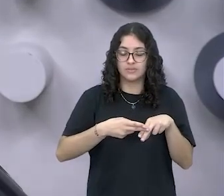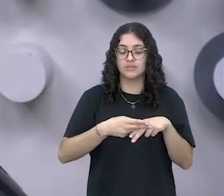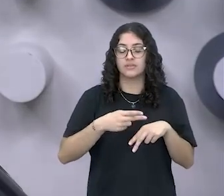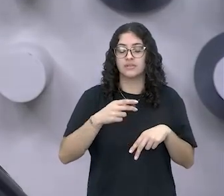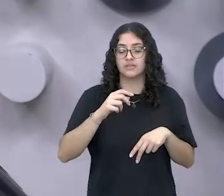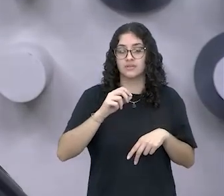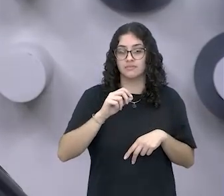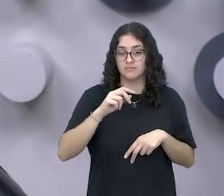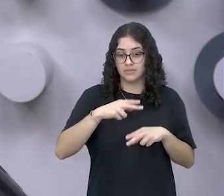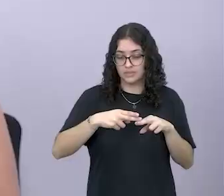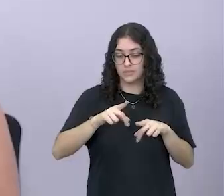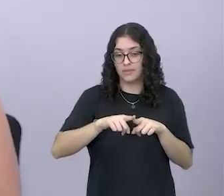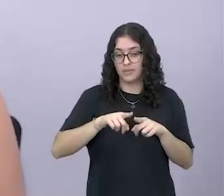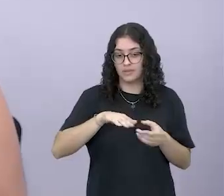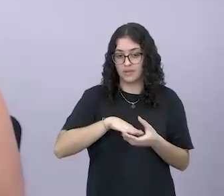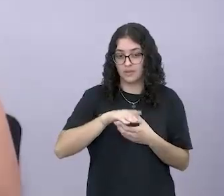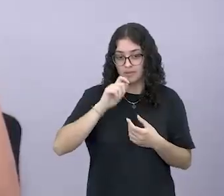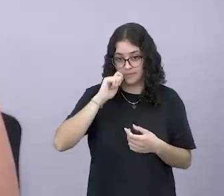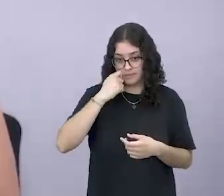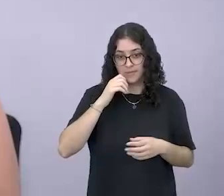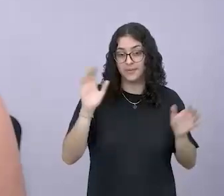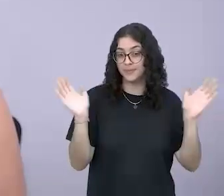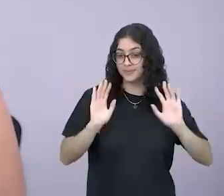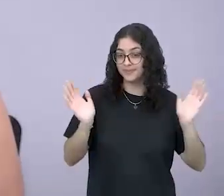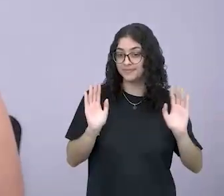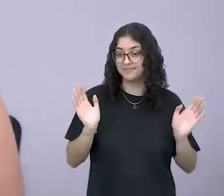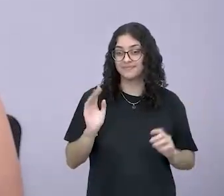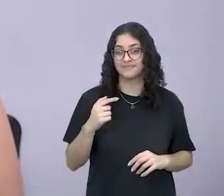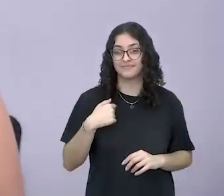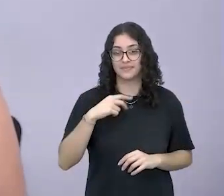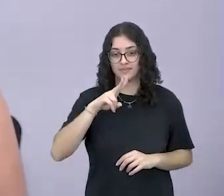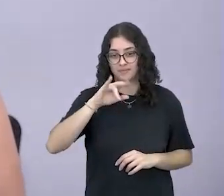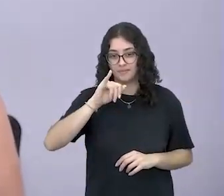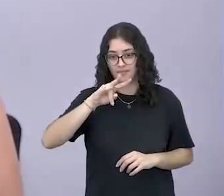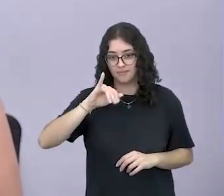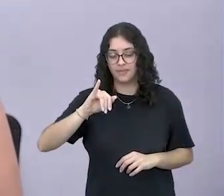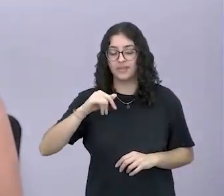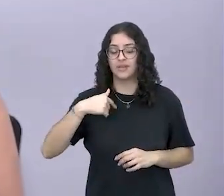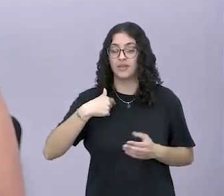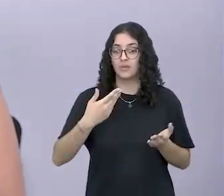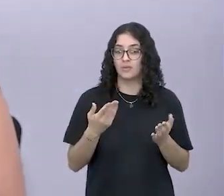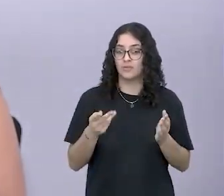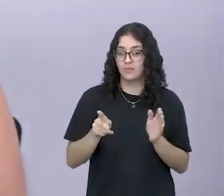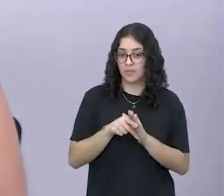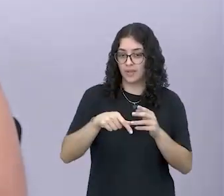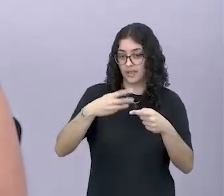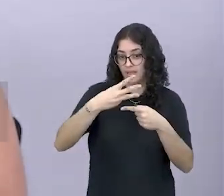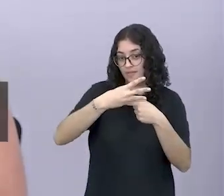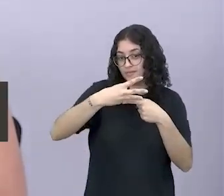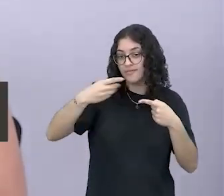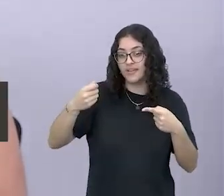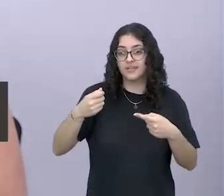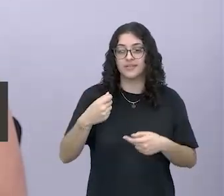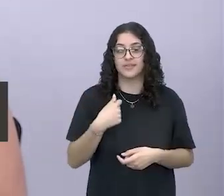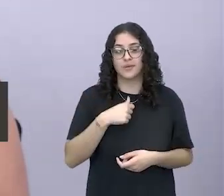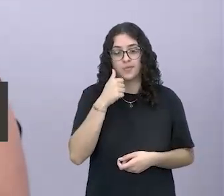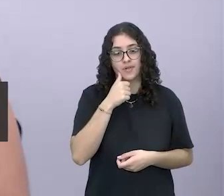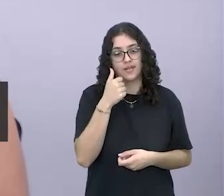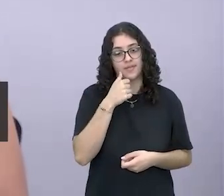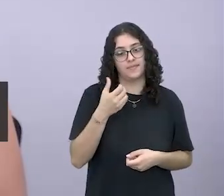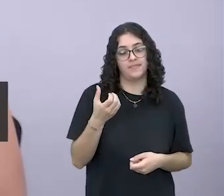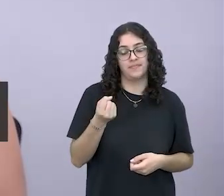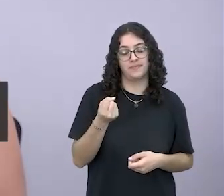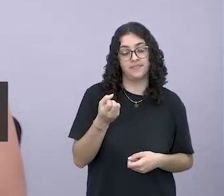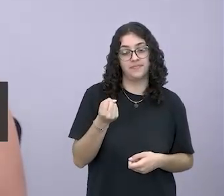preto. E eu sou Olá, pessoal. Eu sou a Viviane de Almeida, sou formadora aqui da IFAP. Sou uma mulher branca,